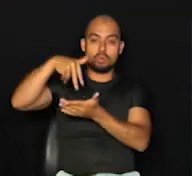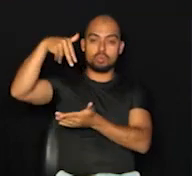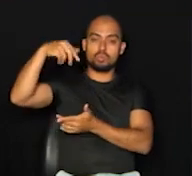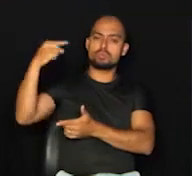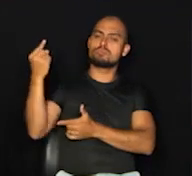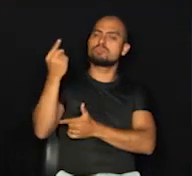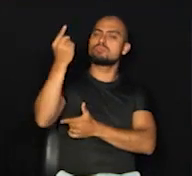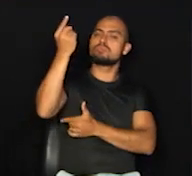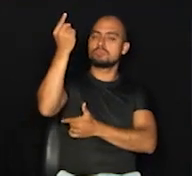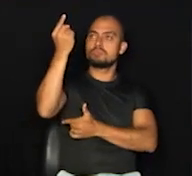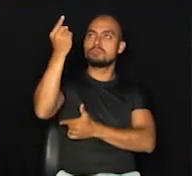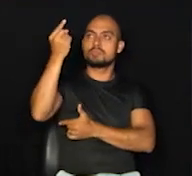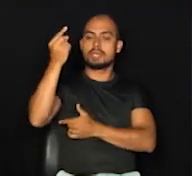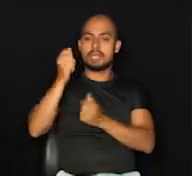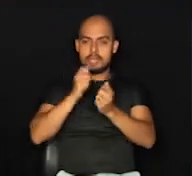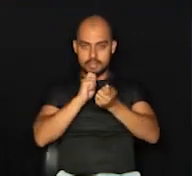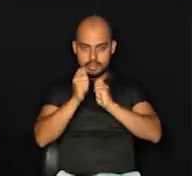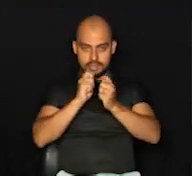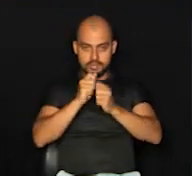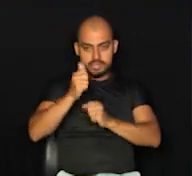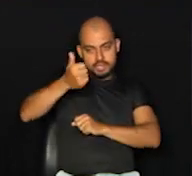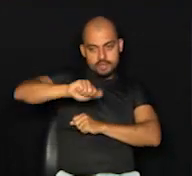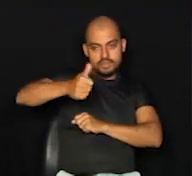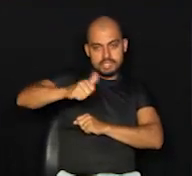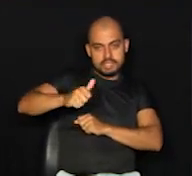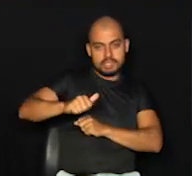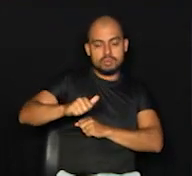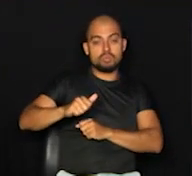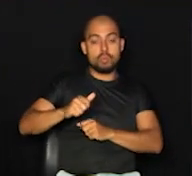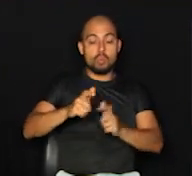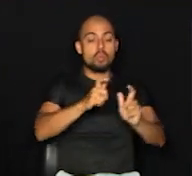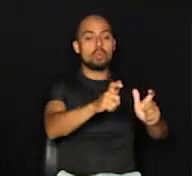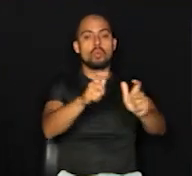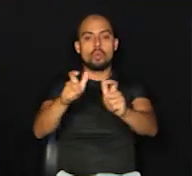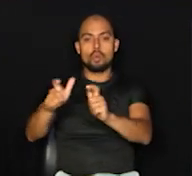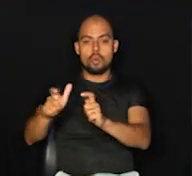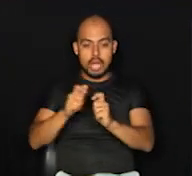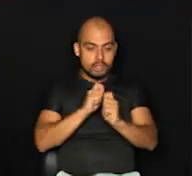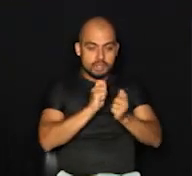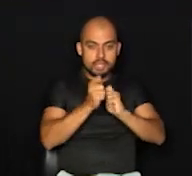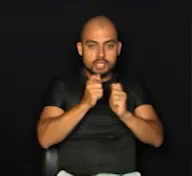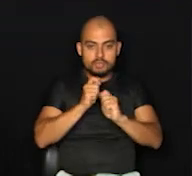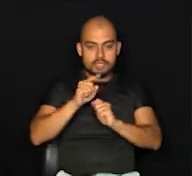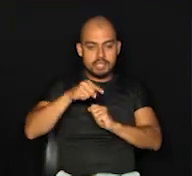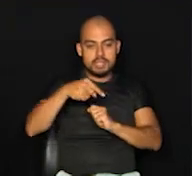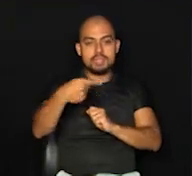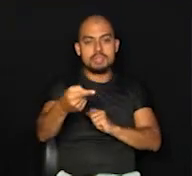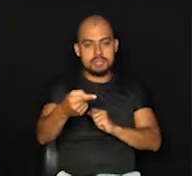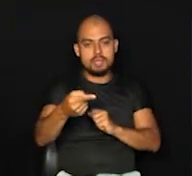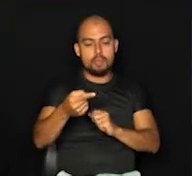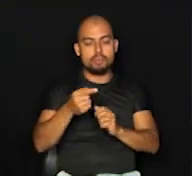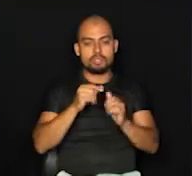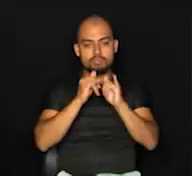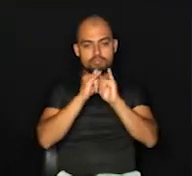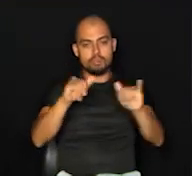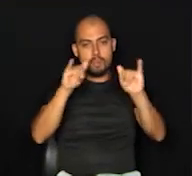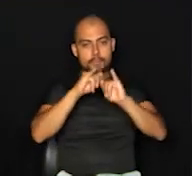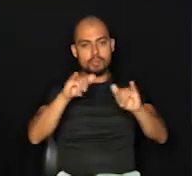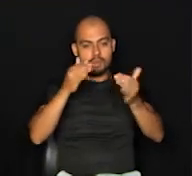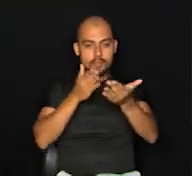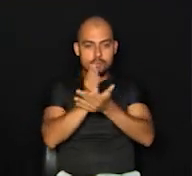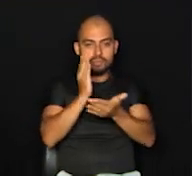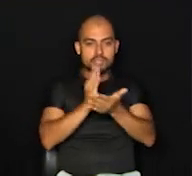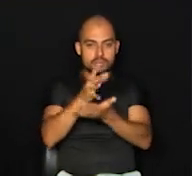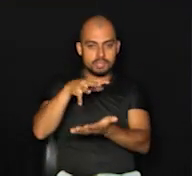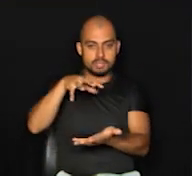e avaliação técnica. Os locais dos processos seletivos serão informados após a avaliação e aprovação das